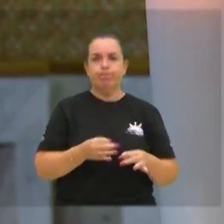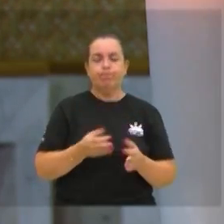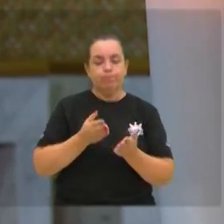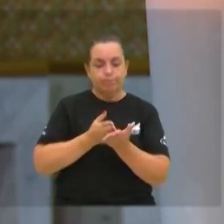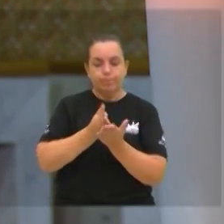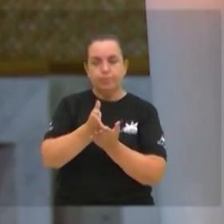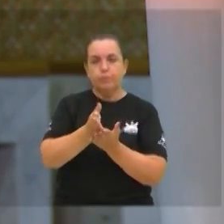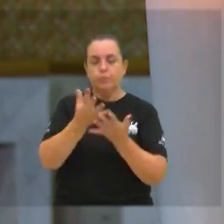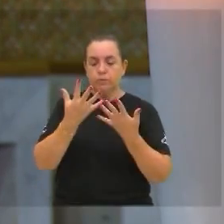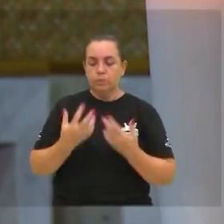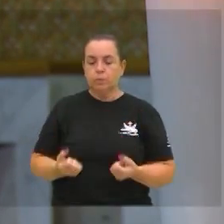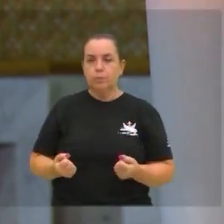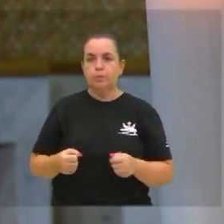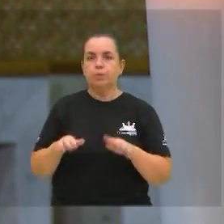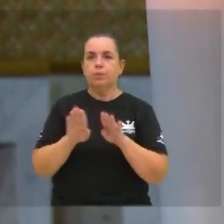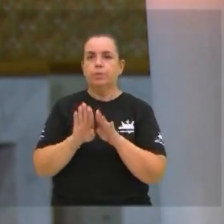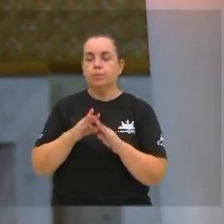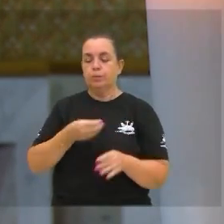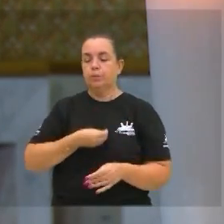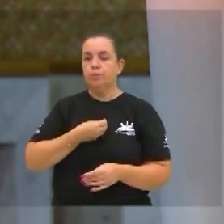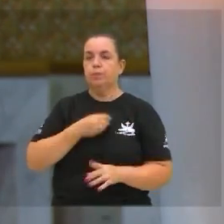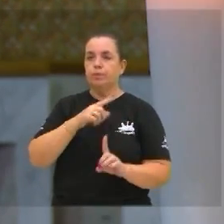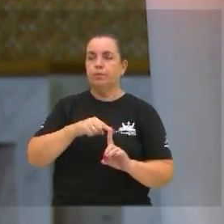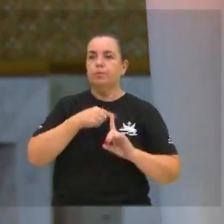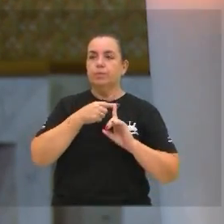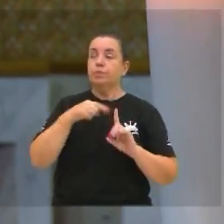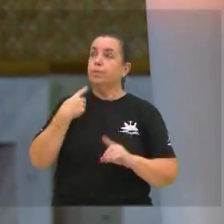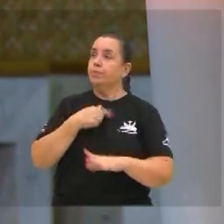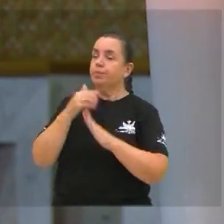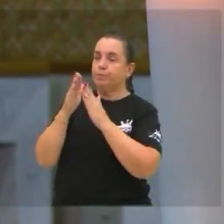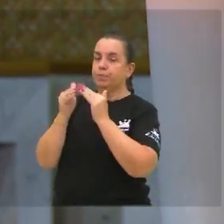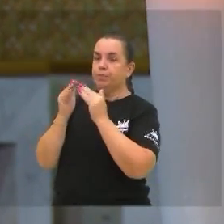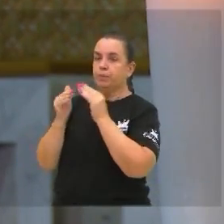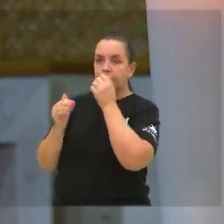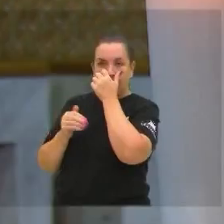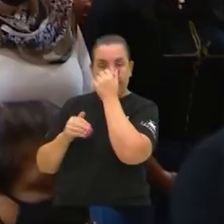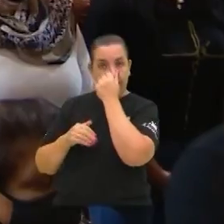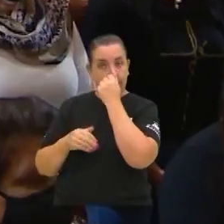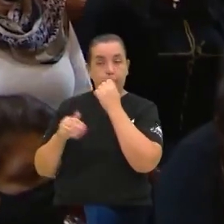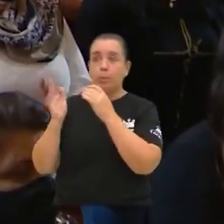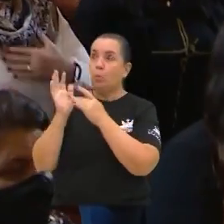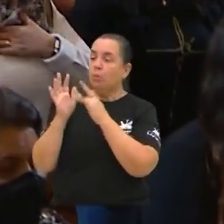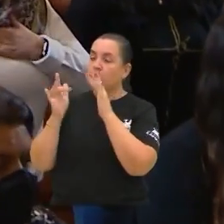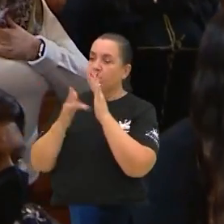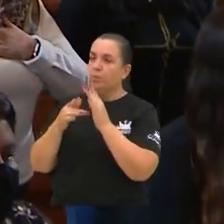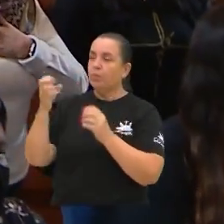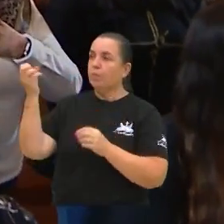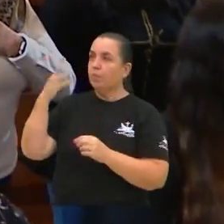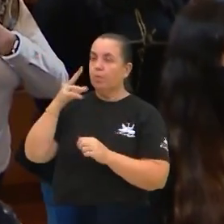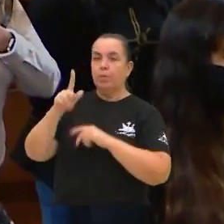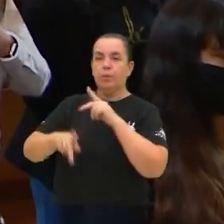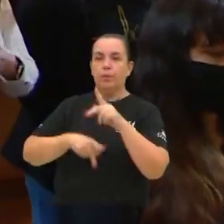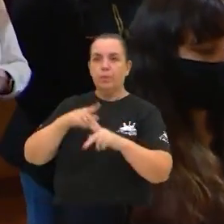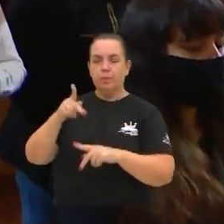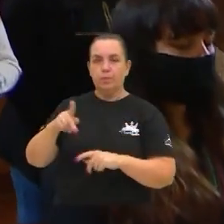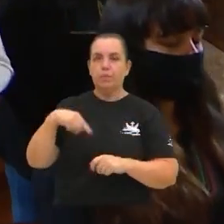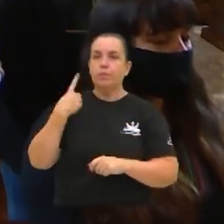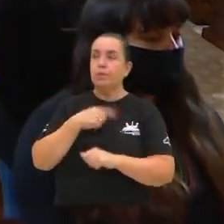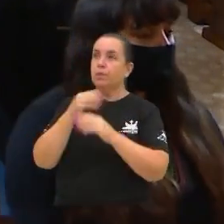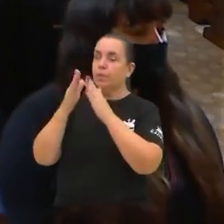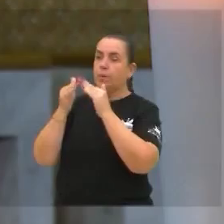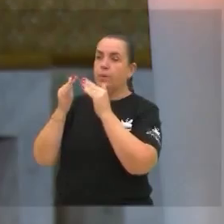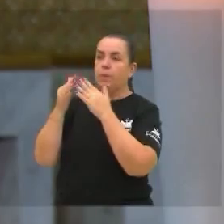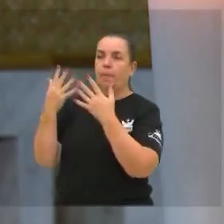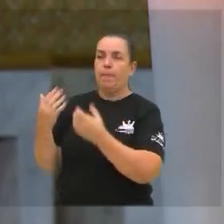retidão, acolhimento e vivência cristã, nós vos pedimos. Cristo, luz dos povos,